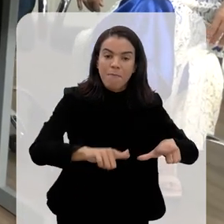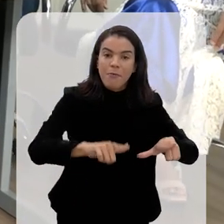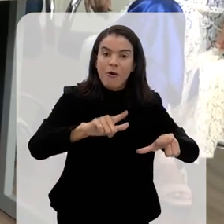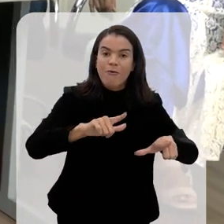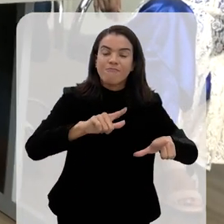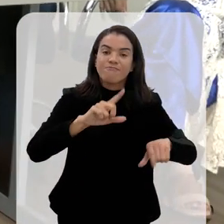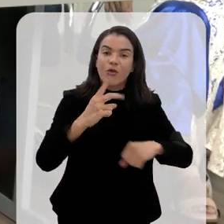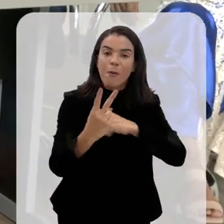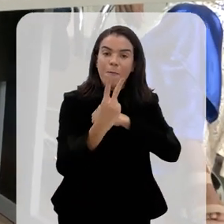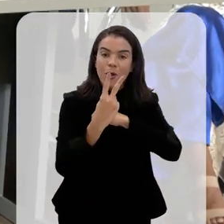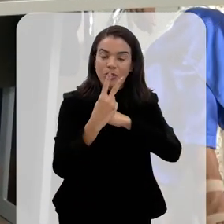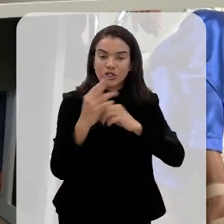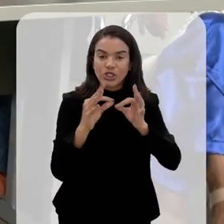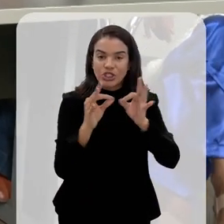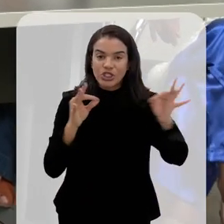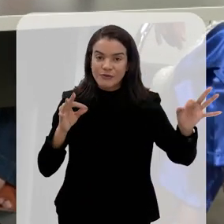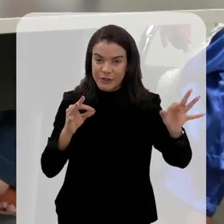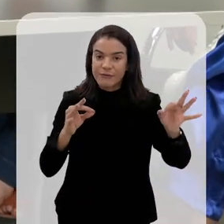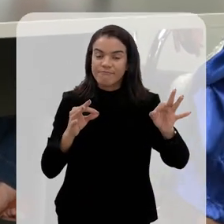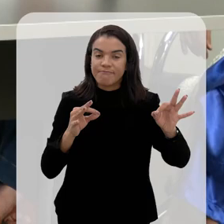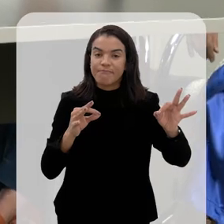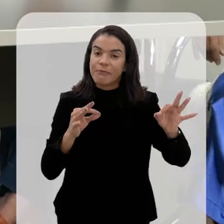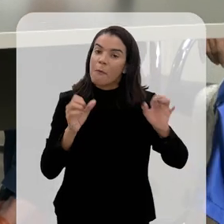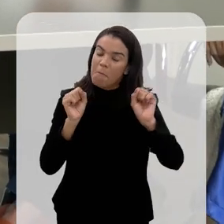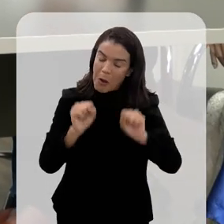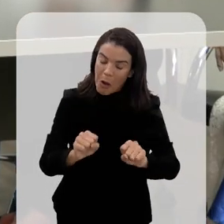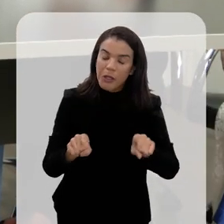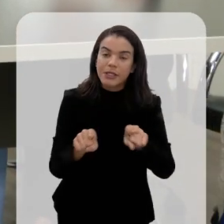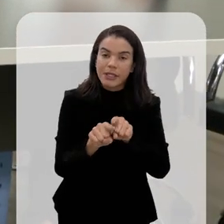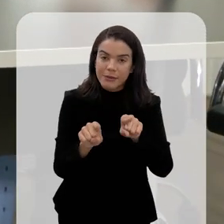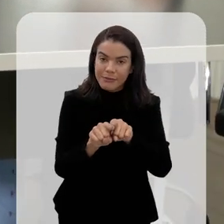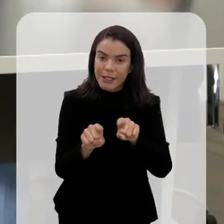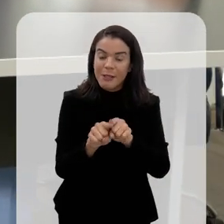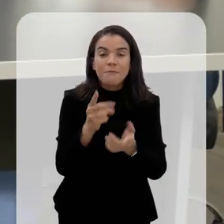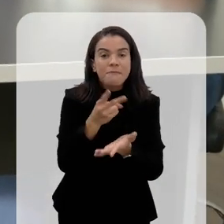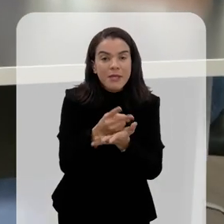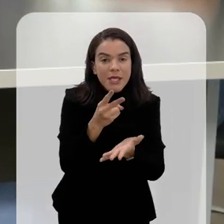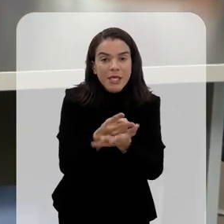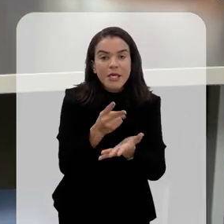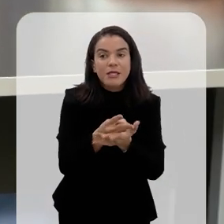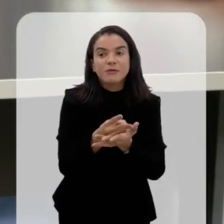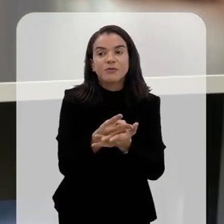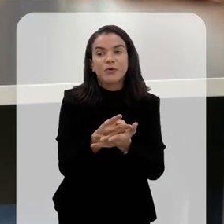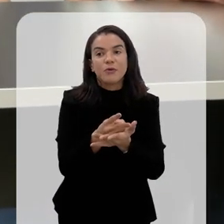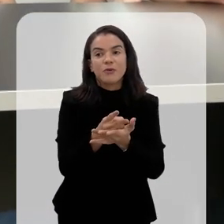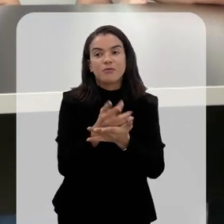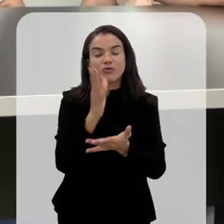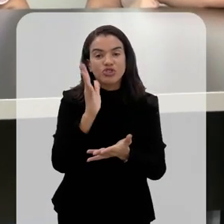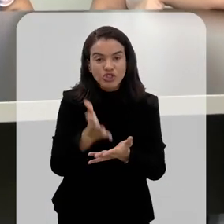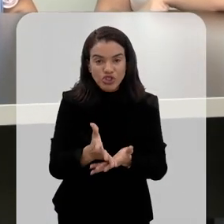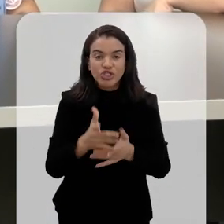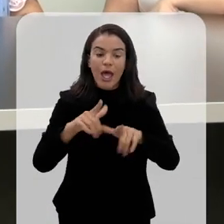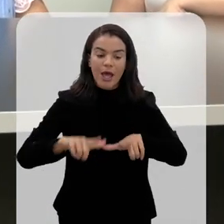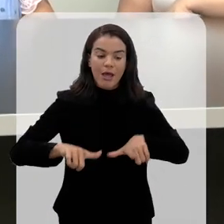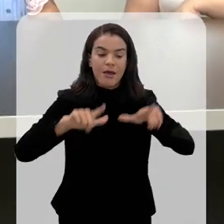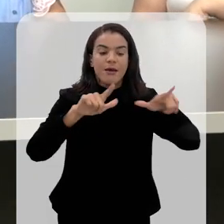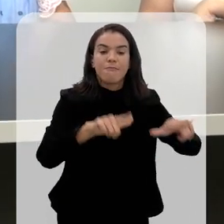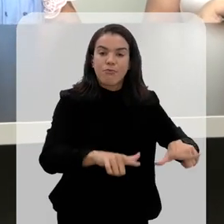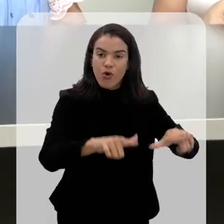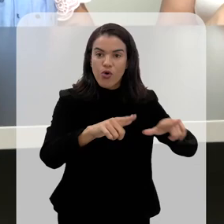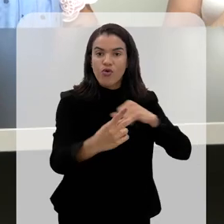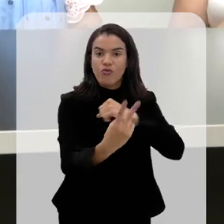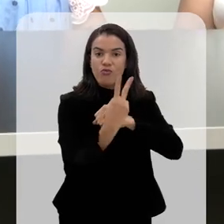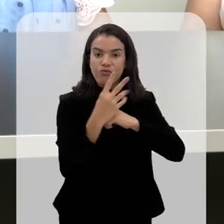e ele mesmo assim descumpre essa medida protetiva. Também pode ocorrer. Mesmo ele já tendo sido